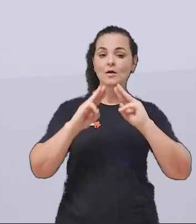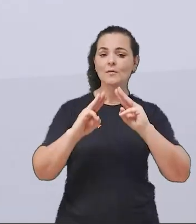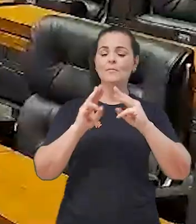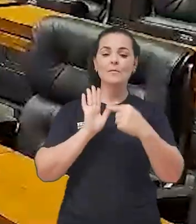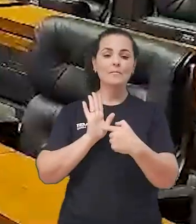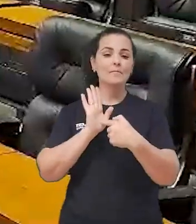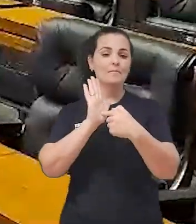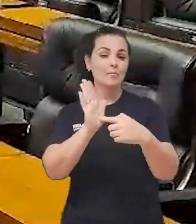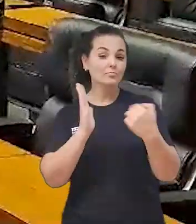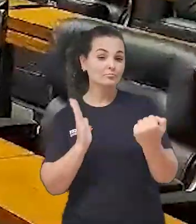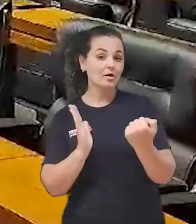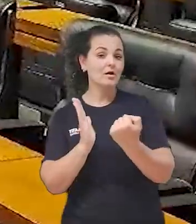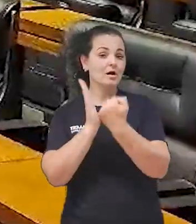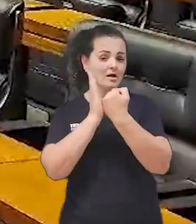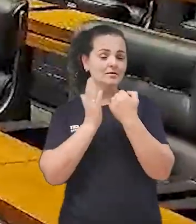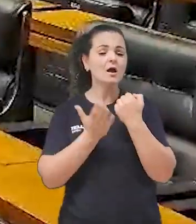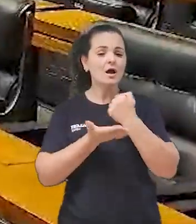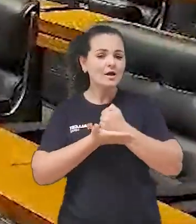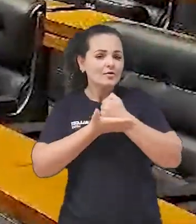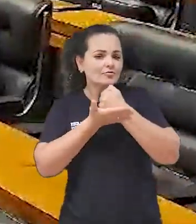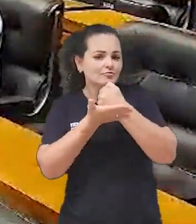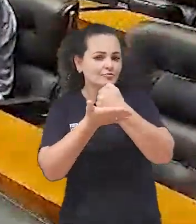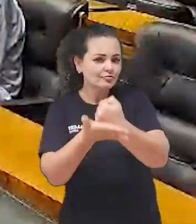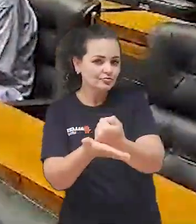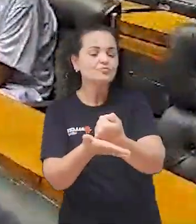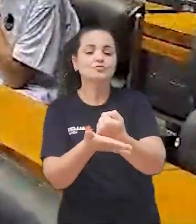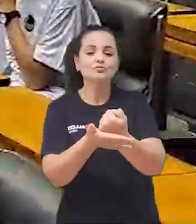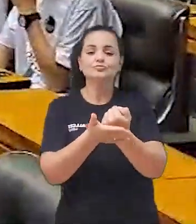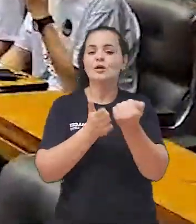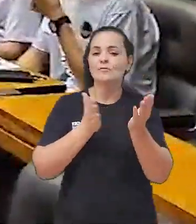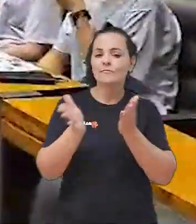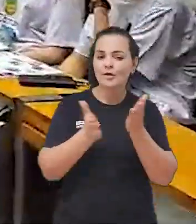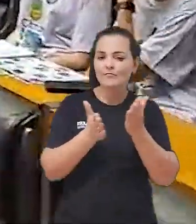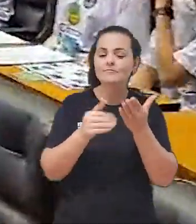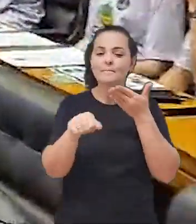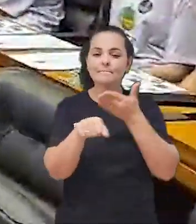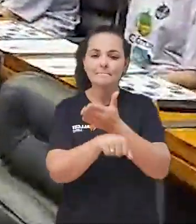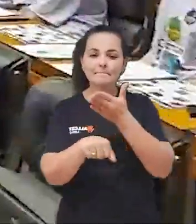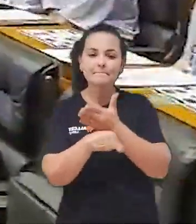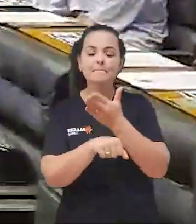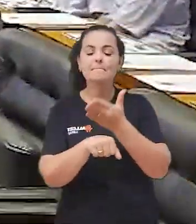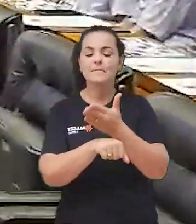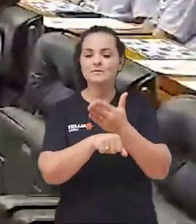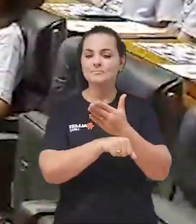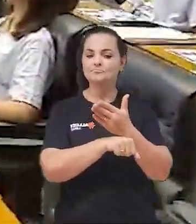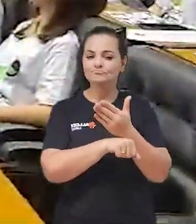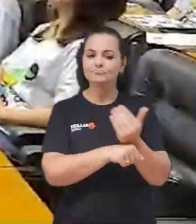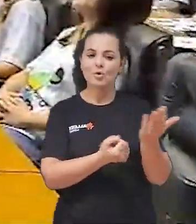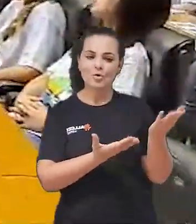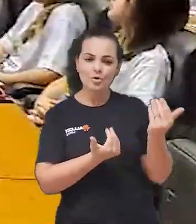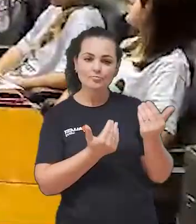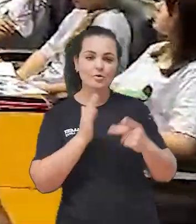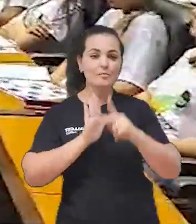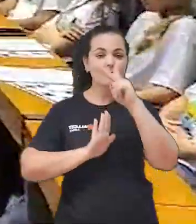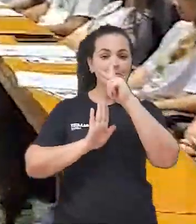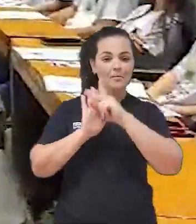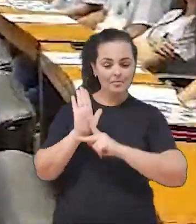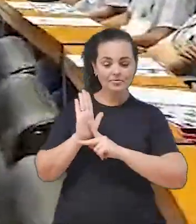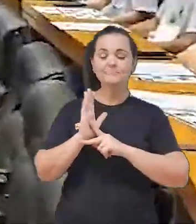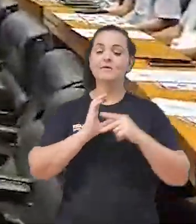Mirins a Moção destaca a contribuição do parlamentar Para viabilizar a participação dos jovens